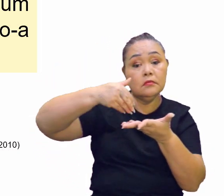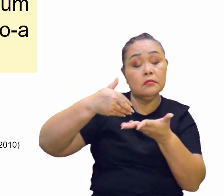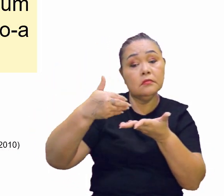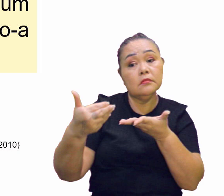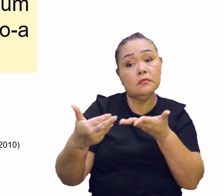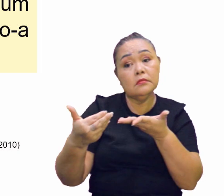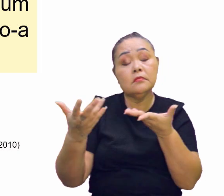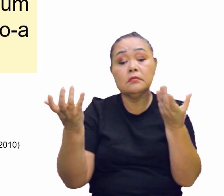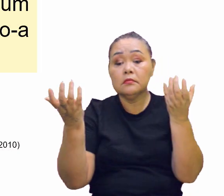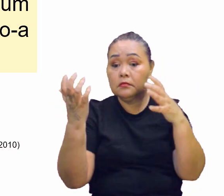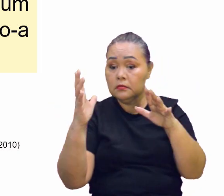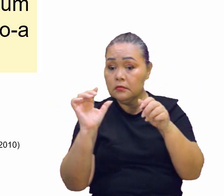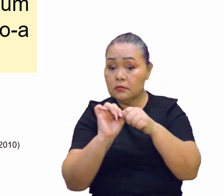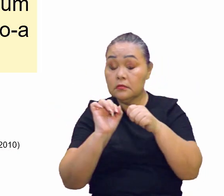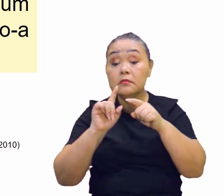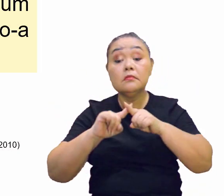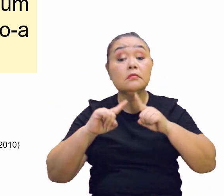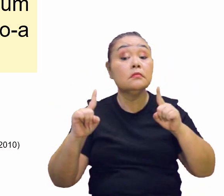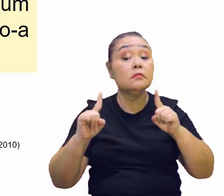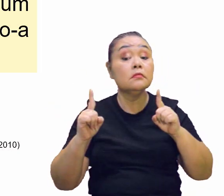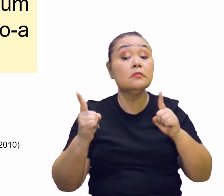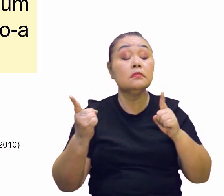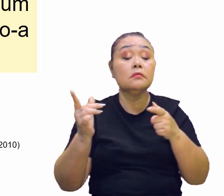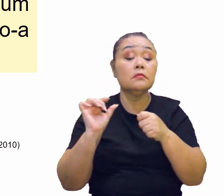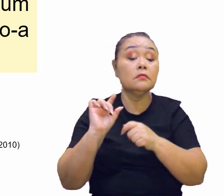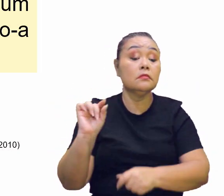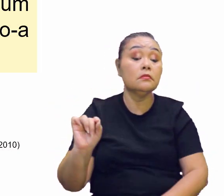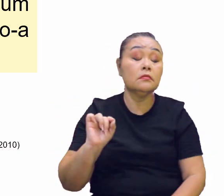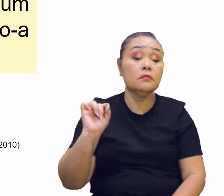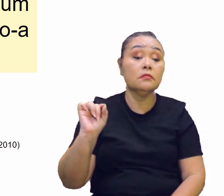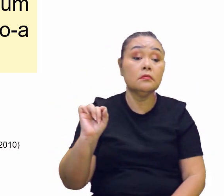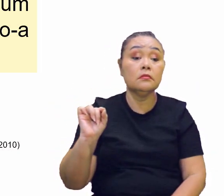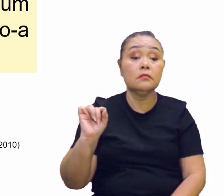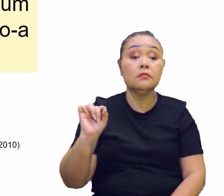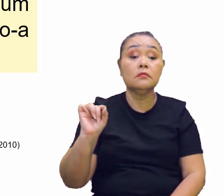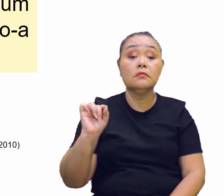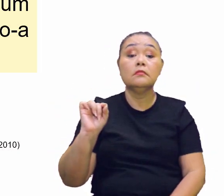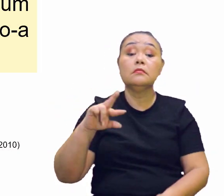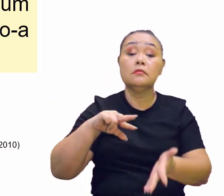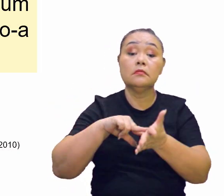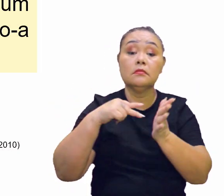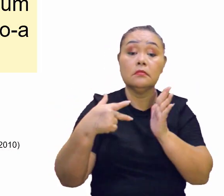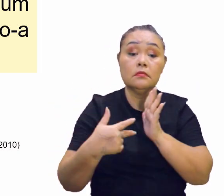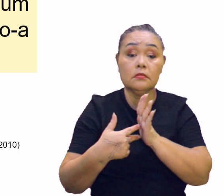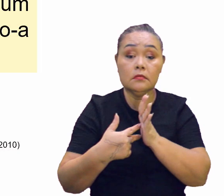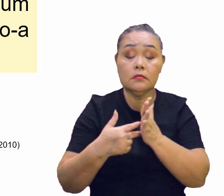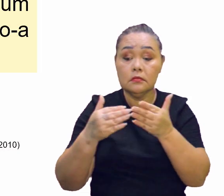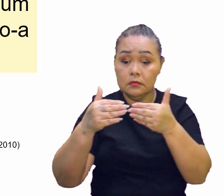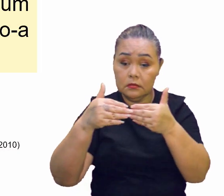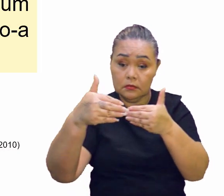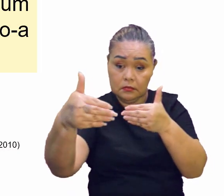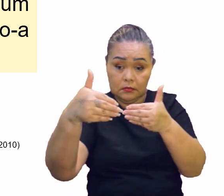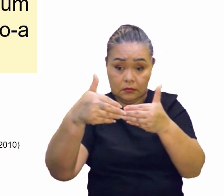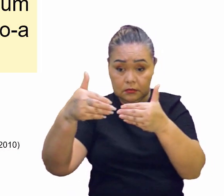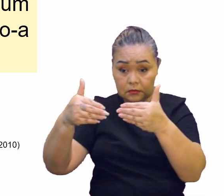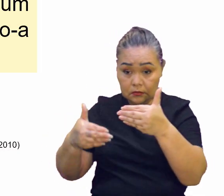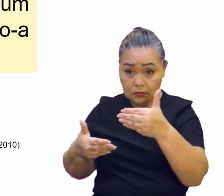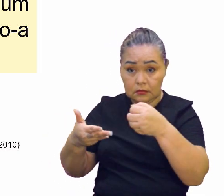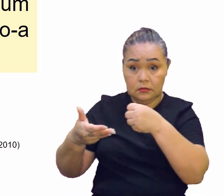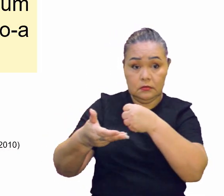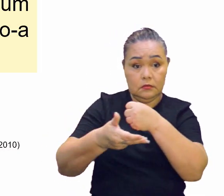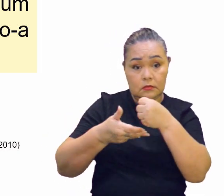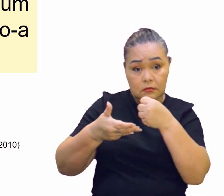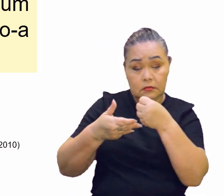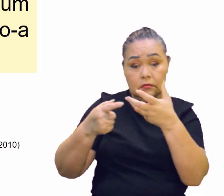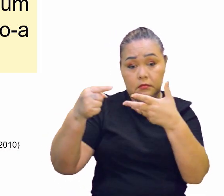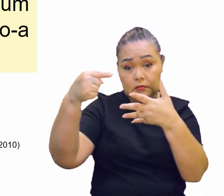de regionalizar. Mas o que é regionalizar? Regionalizar significa estabelecer regiões com base